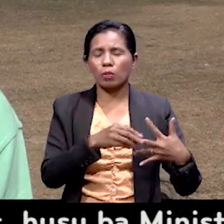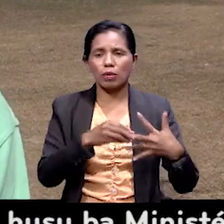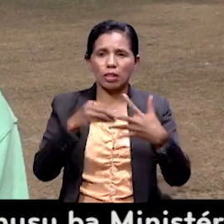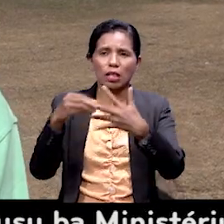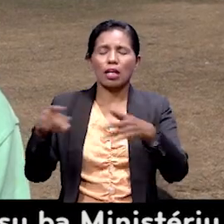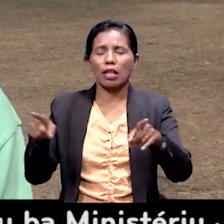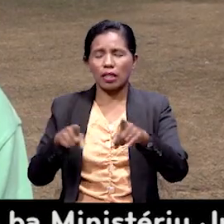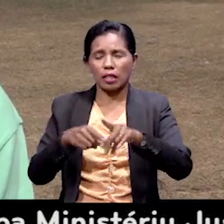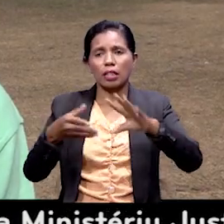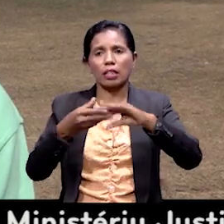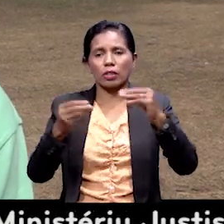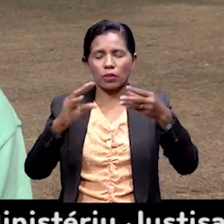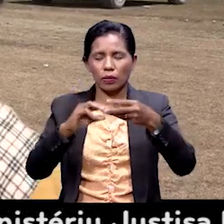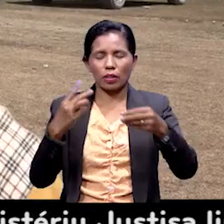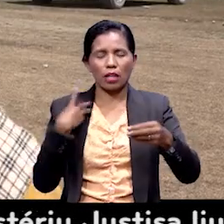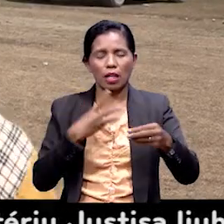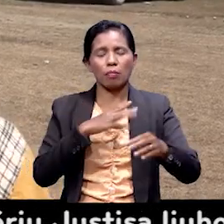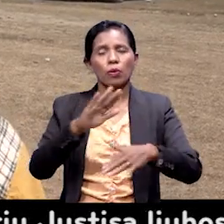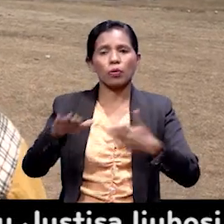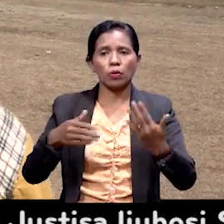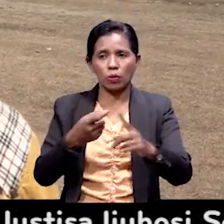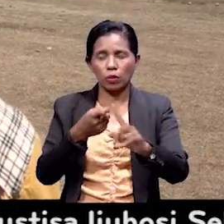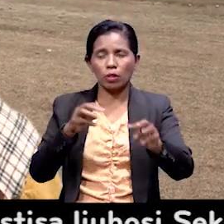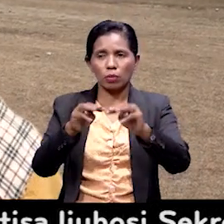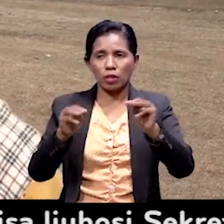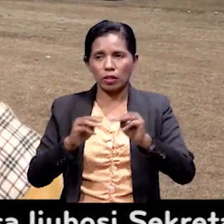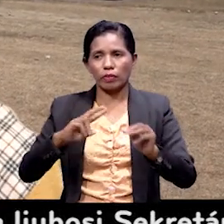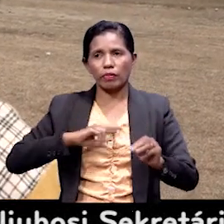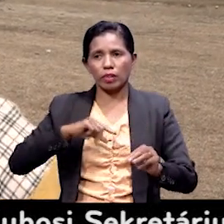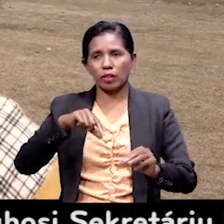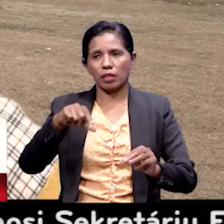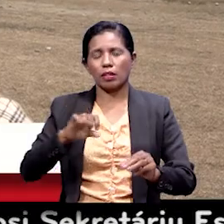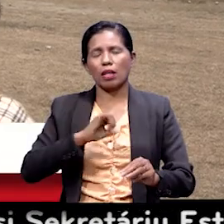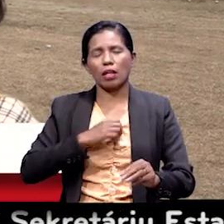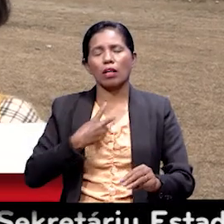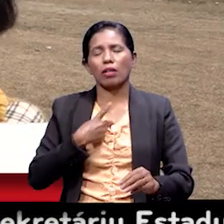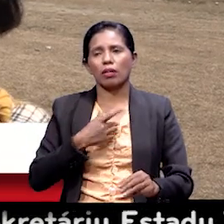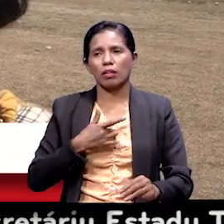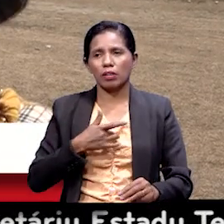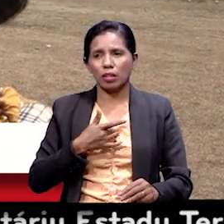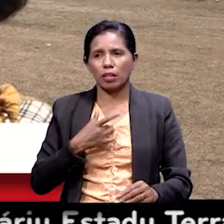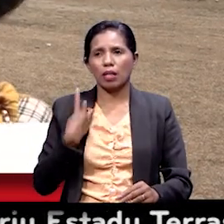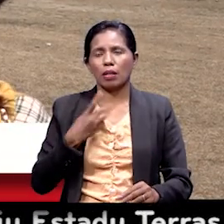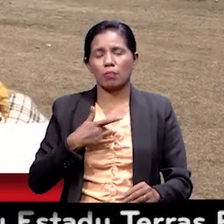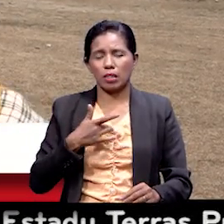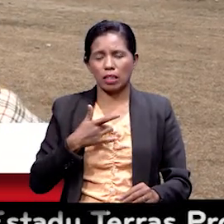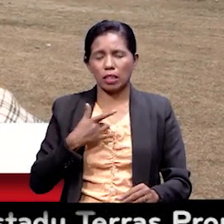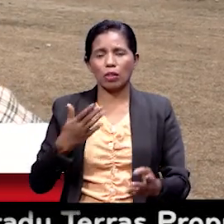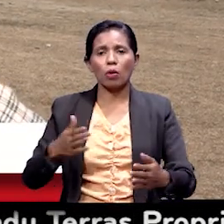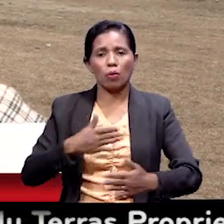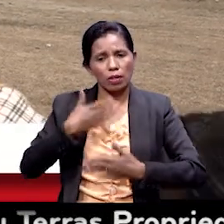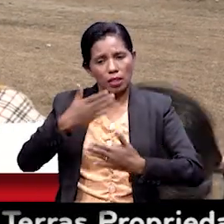han si history de ba ami vike ke toma am sinti am sa nunsu mai visita am sarani Waimori am sente contenti te